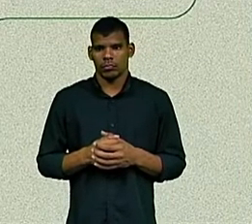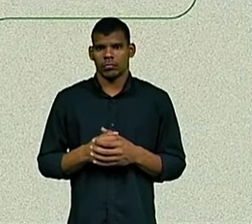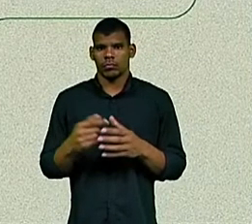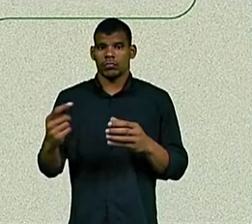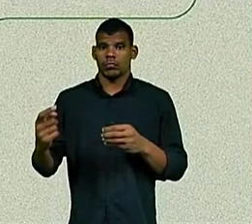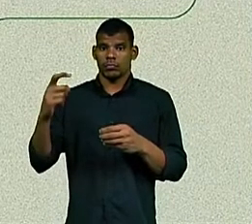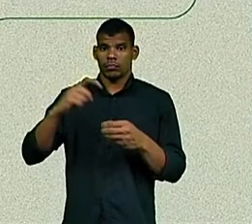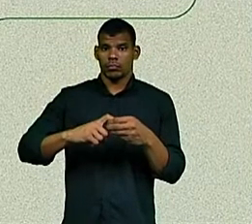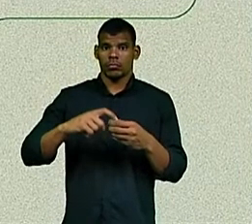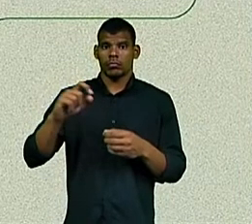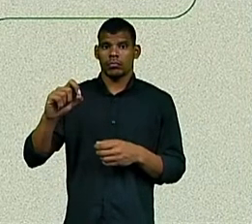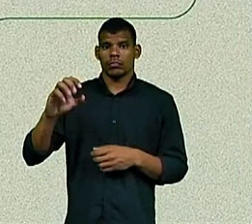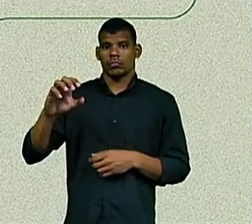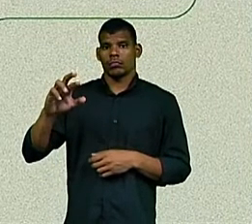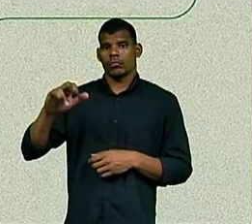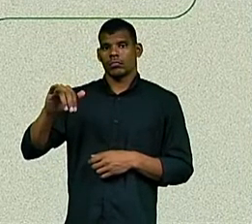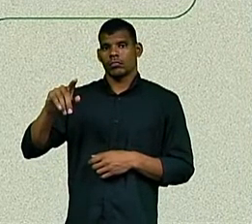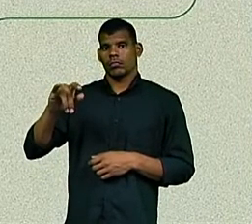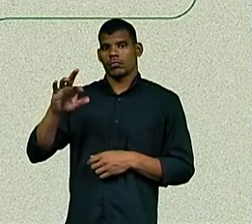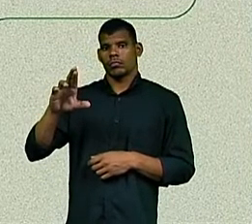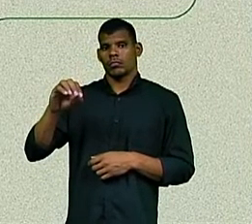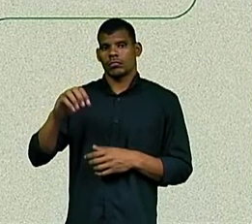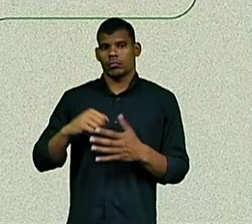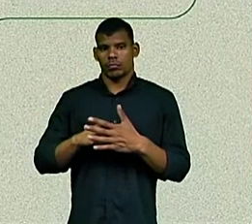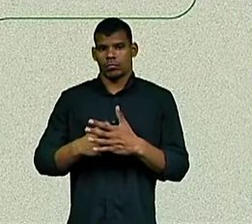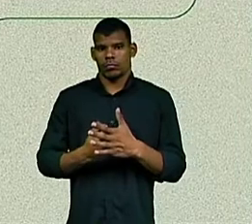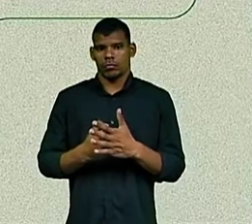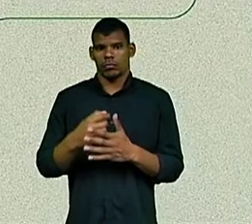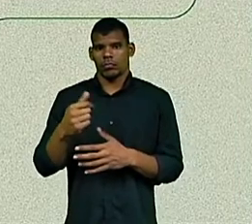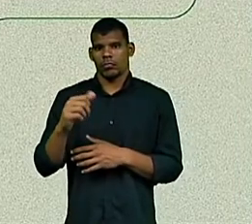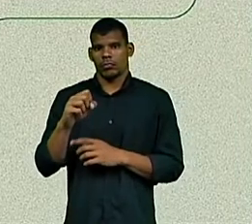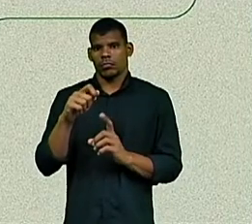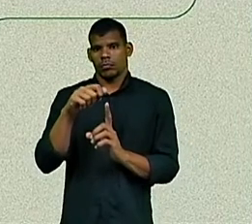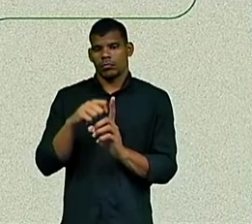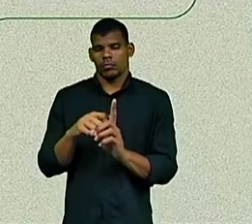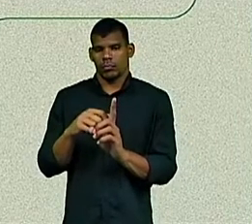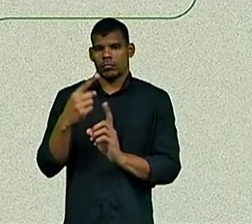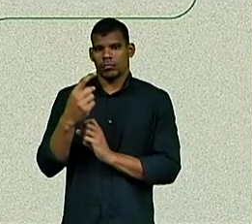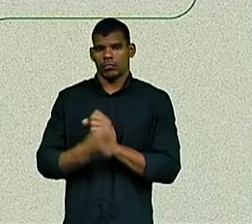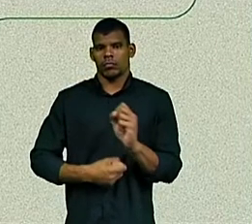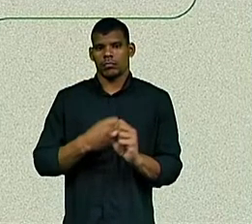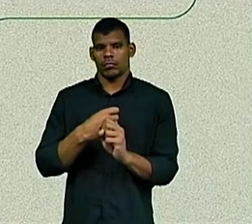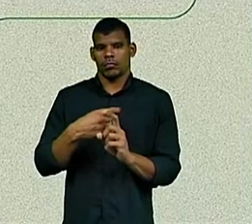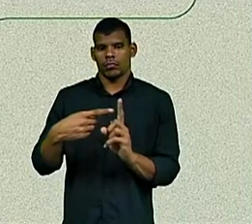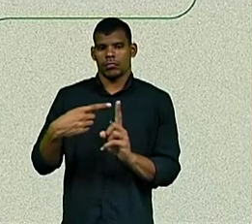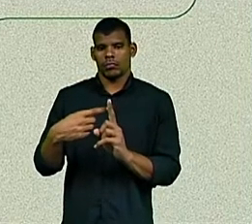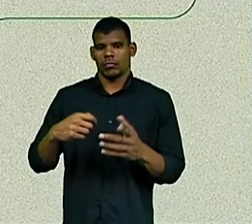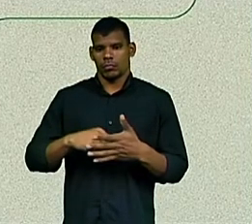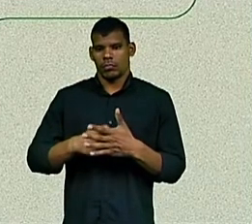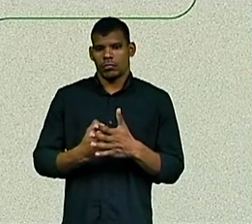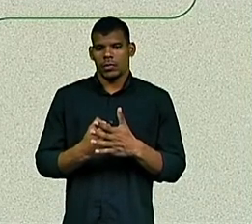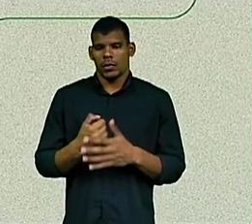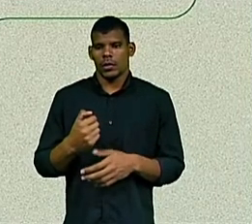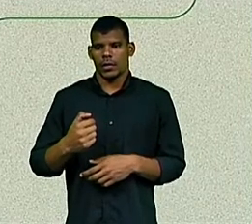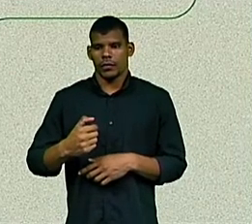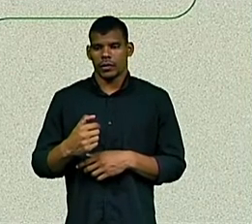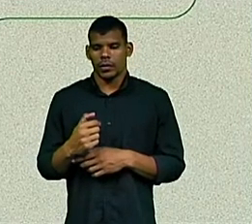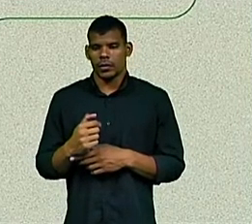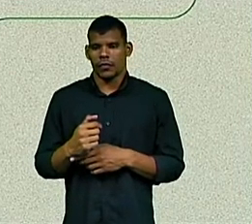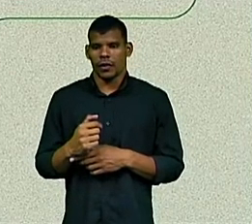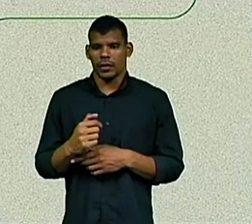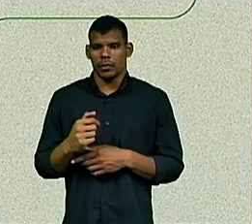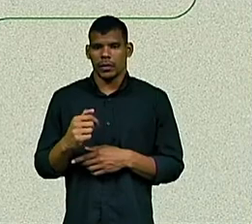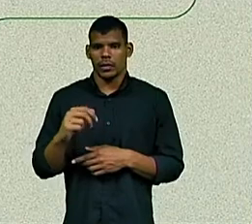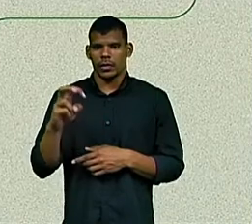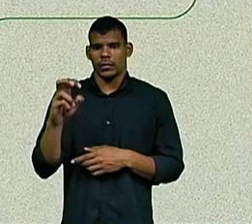segundo bloquear por 18 meses um ano e meio pessoal o dinheiro das cadernetas de poupança acima de